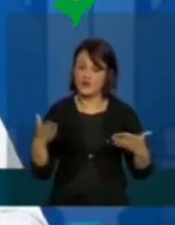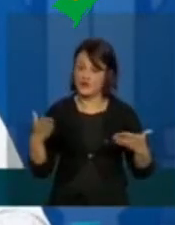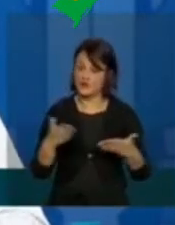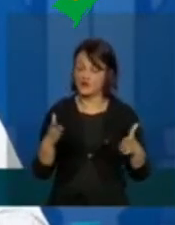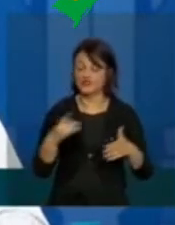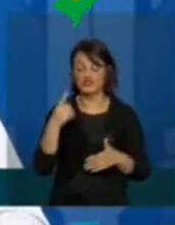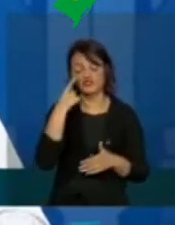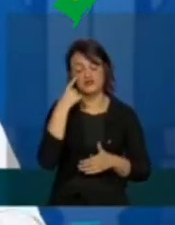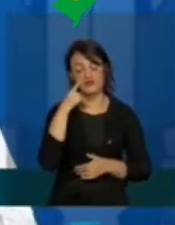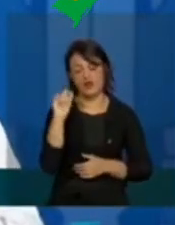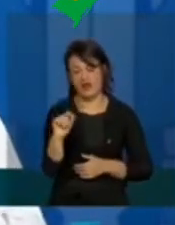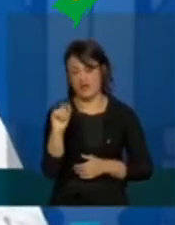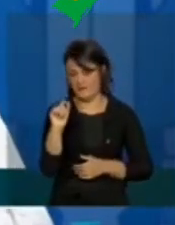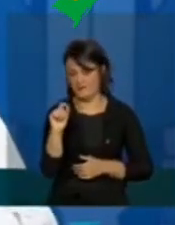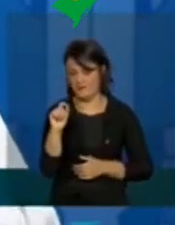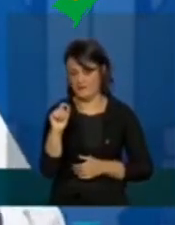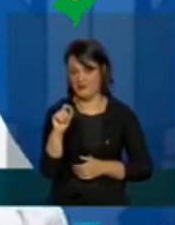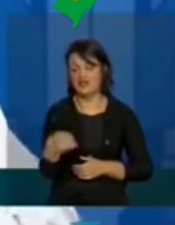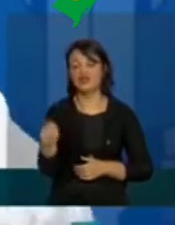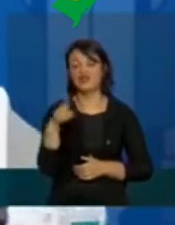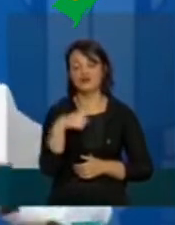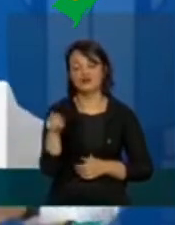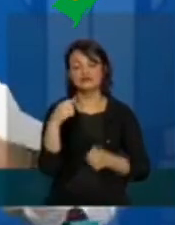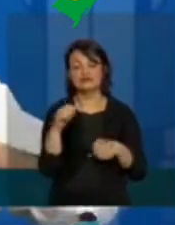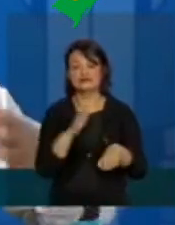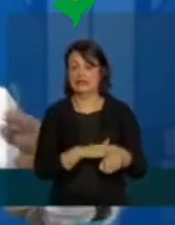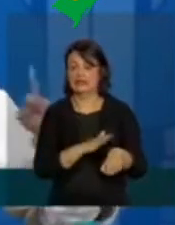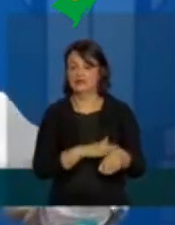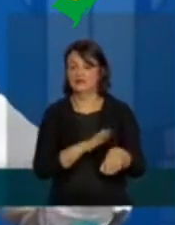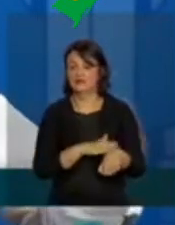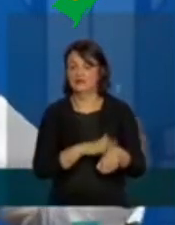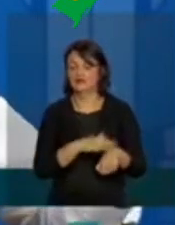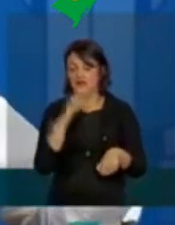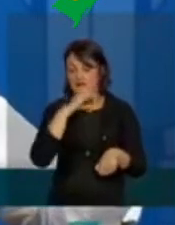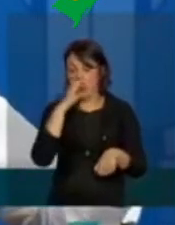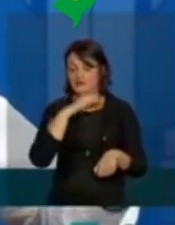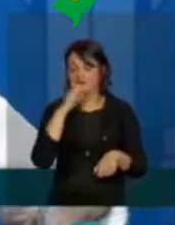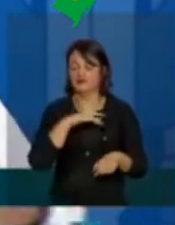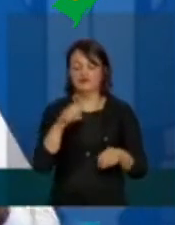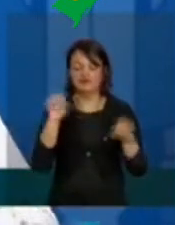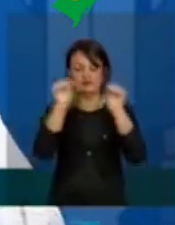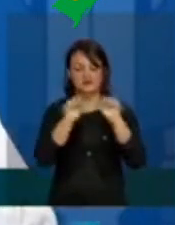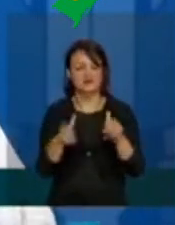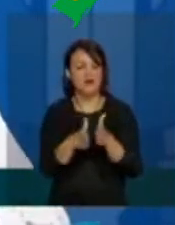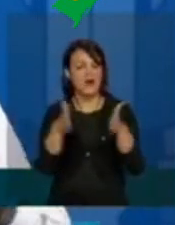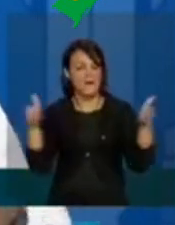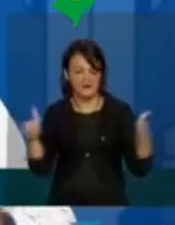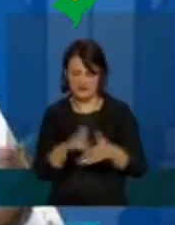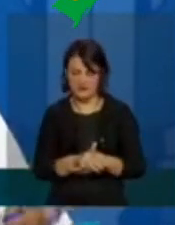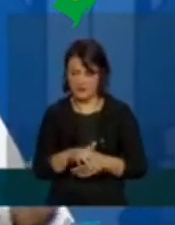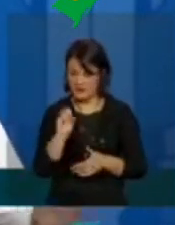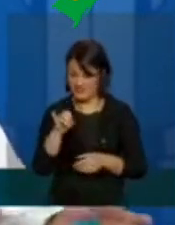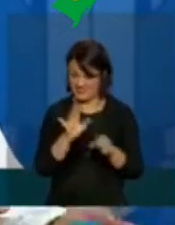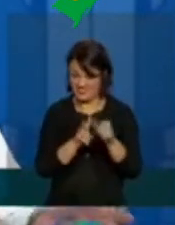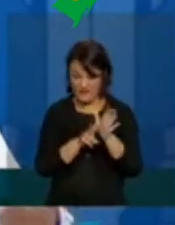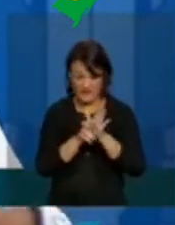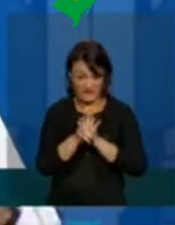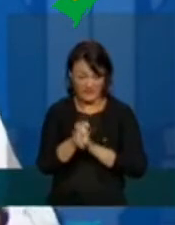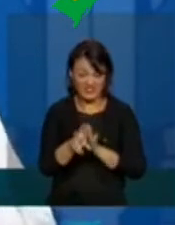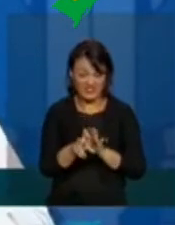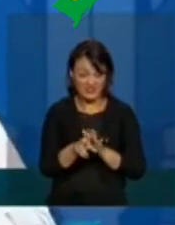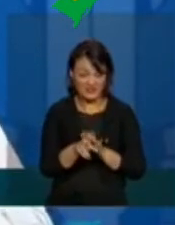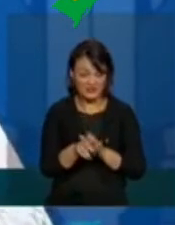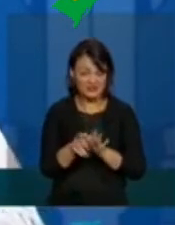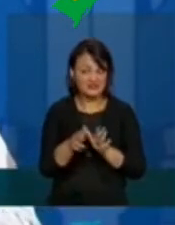o seguinte, nós precisamos ganhar um pouco de tempo para esse sistema ampliar. Porque se esse vírus se